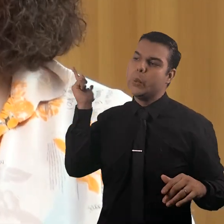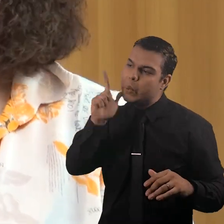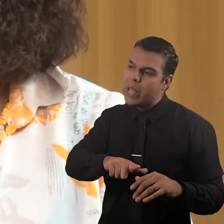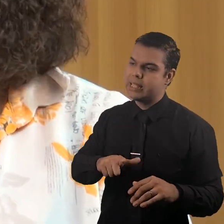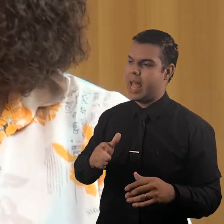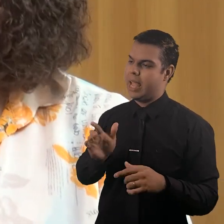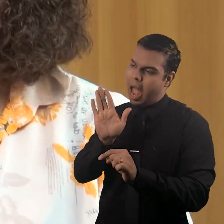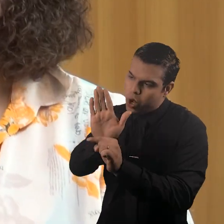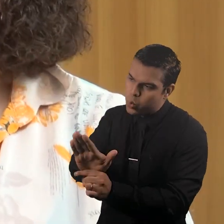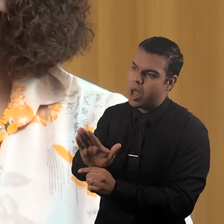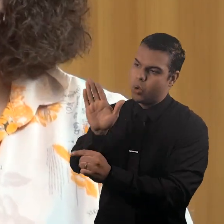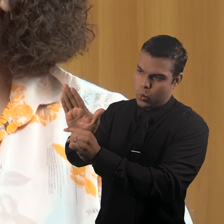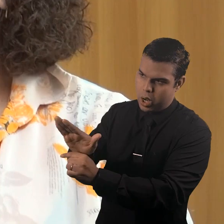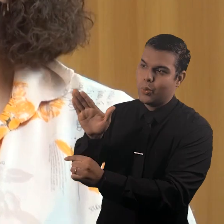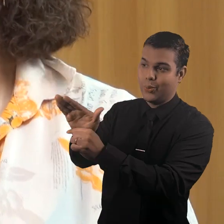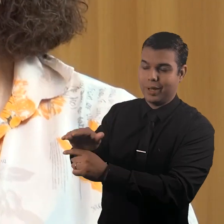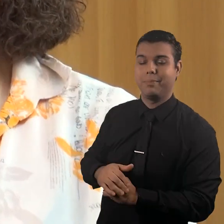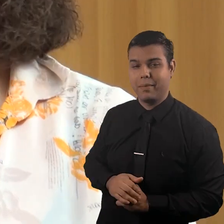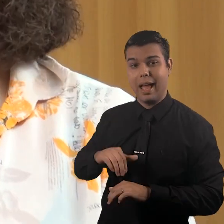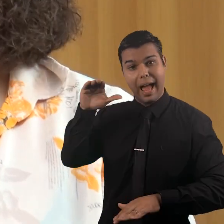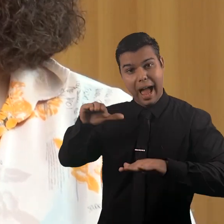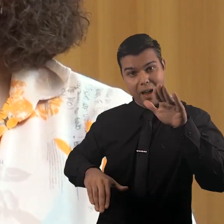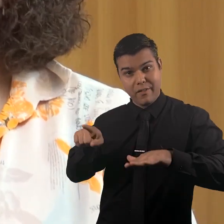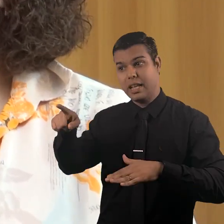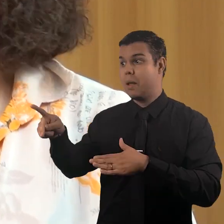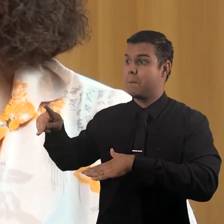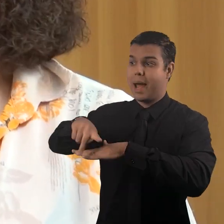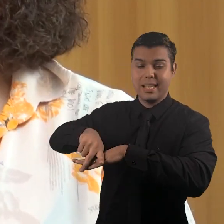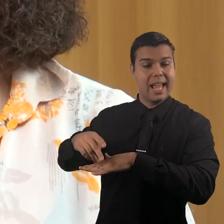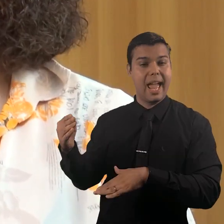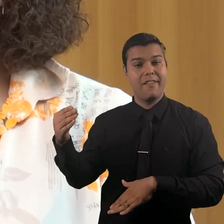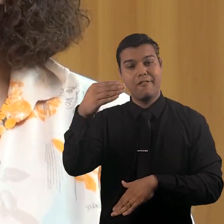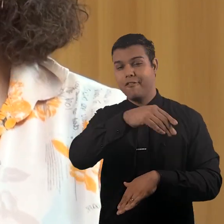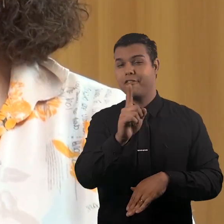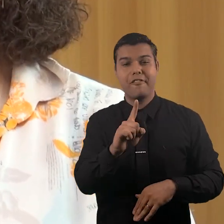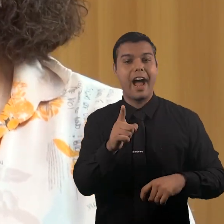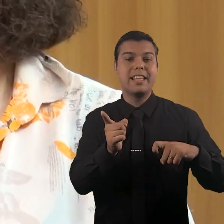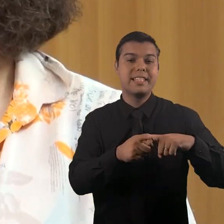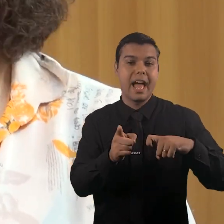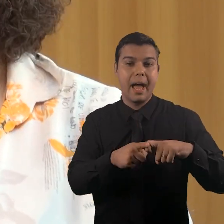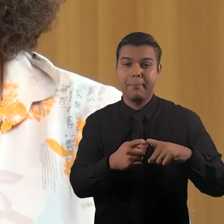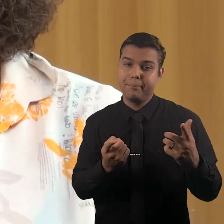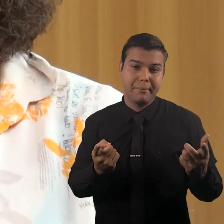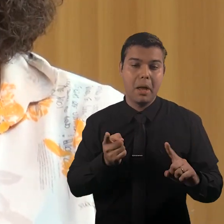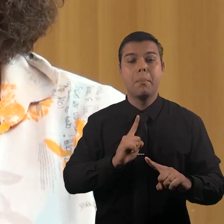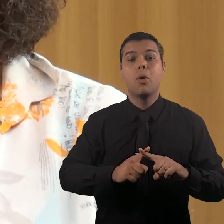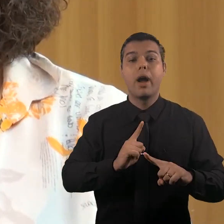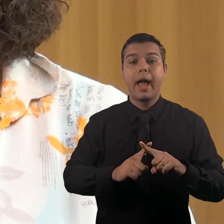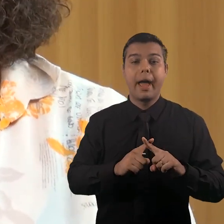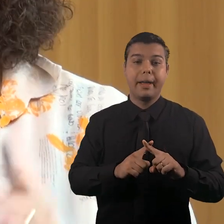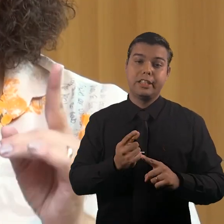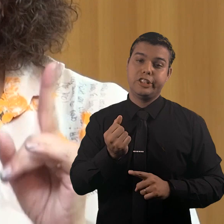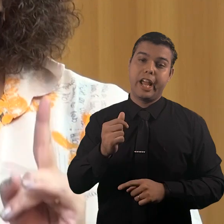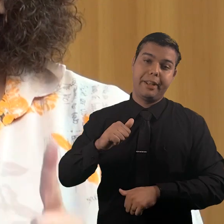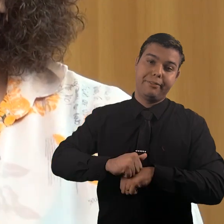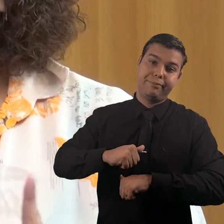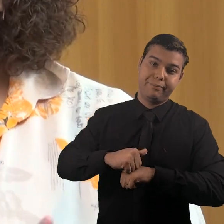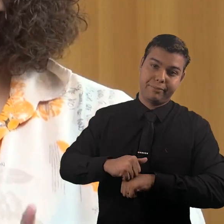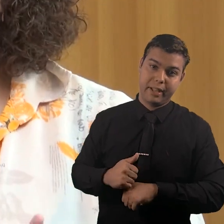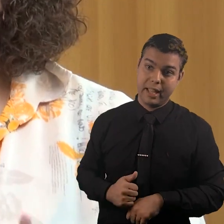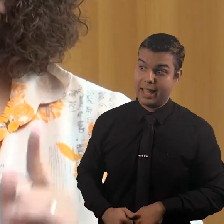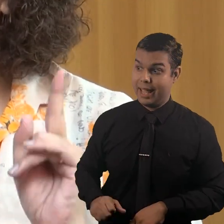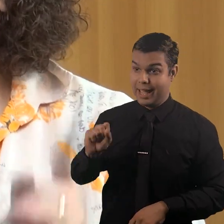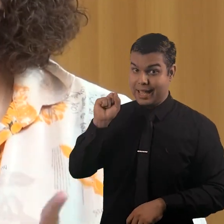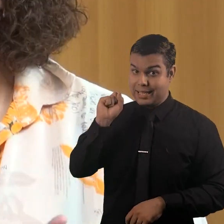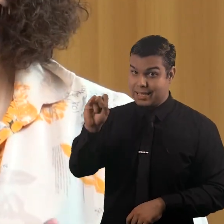acesso, diminuindo as barreiras de acesso, sabe? Às vezes, um paciente não vai para um exame simplesmente porque ele não tem dinheiro para ir. Se ele tem um navegador